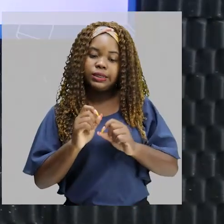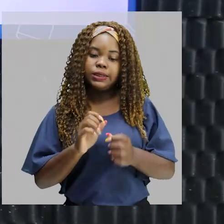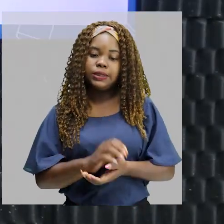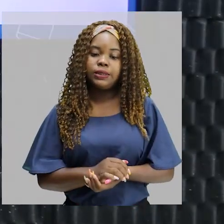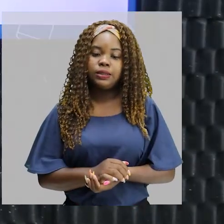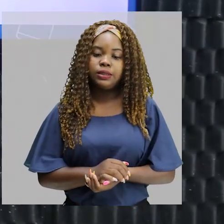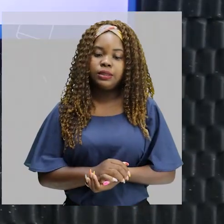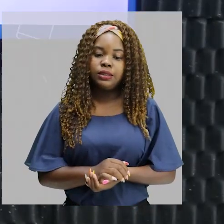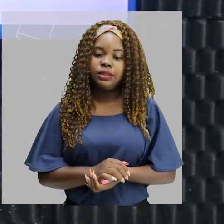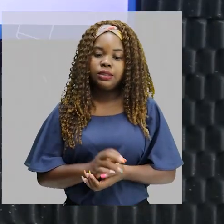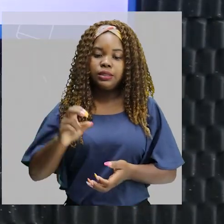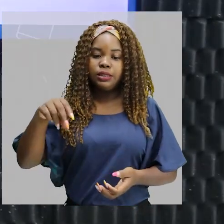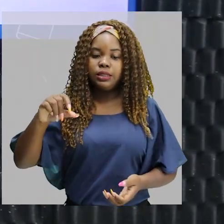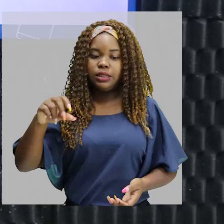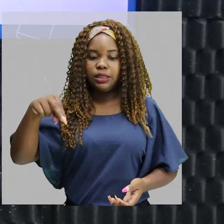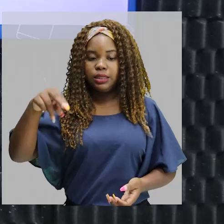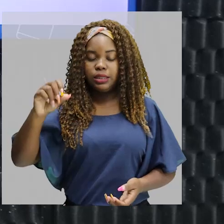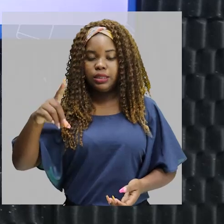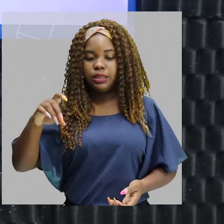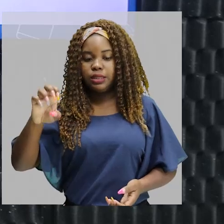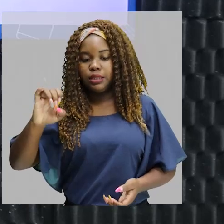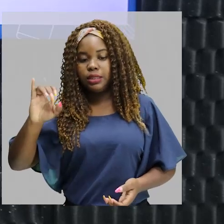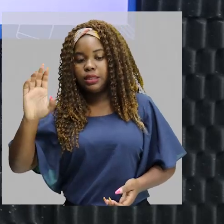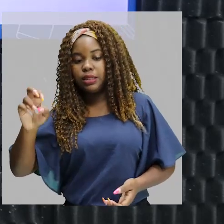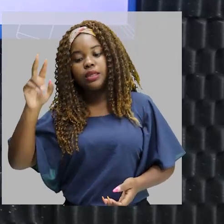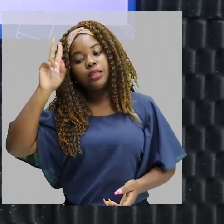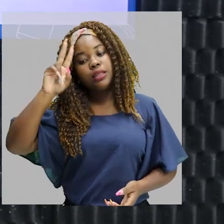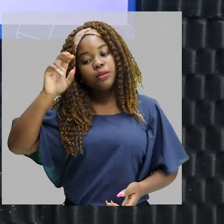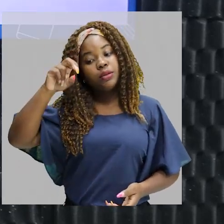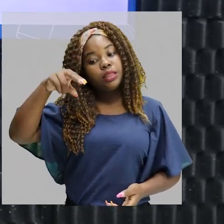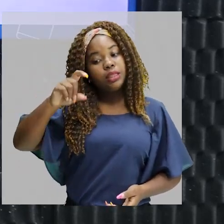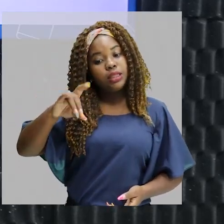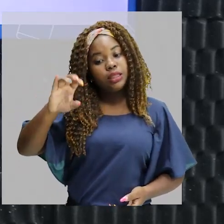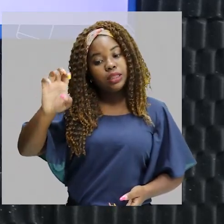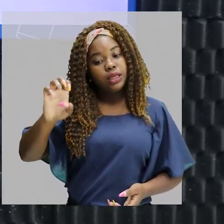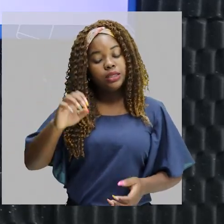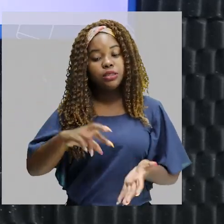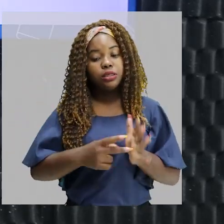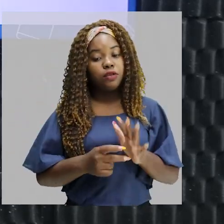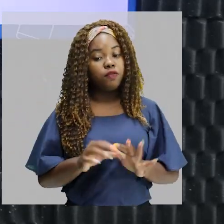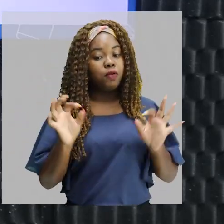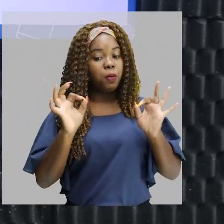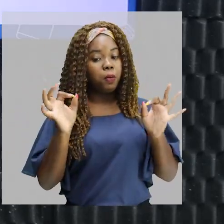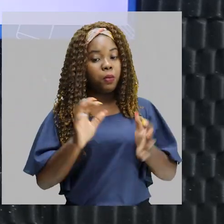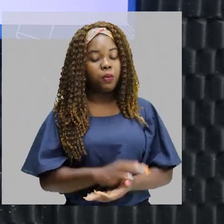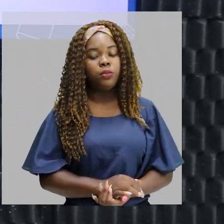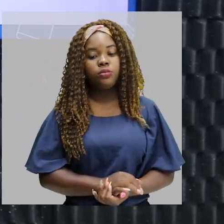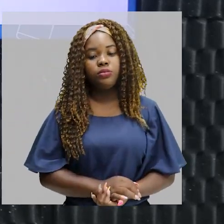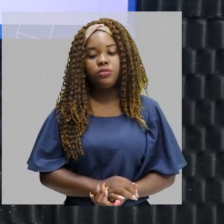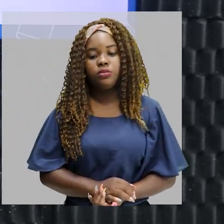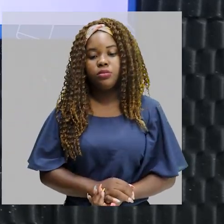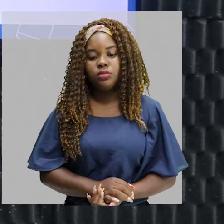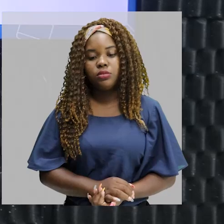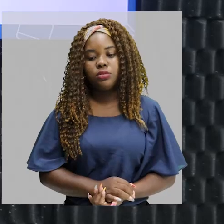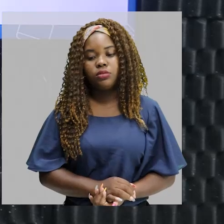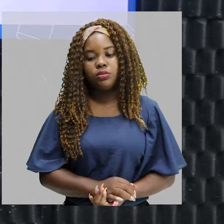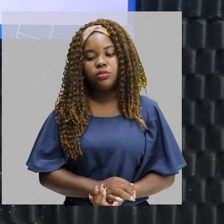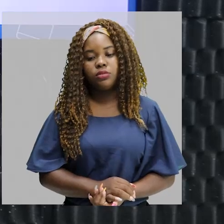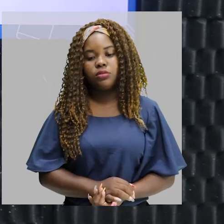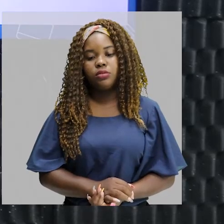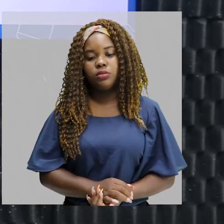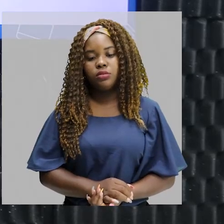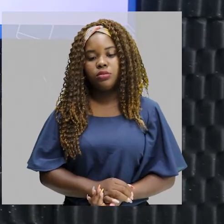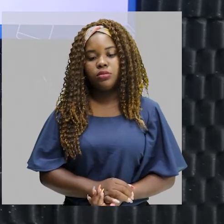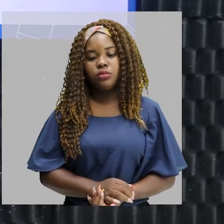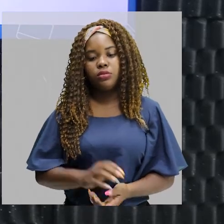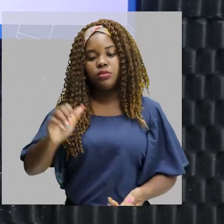no hay nadie. Lembra que eu falei que nadie significa ninguém? Pois é. Se quer, espere